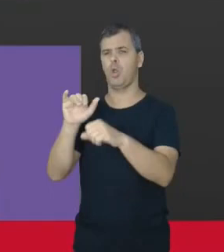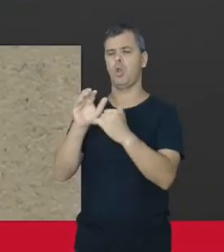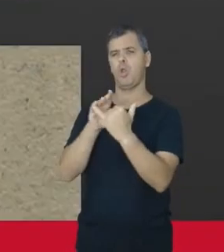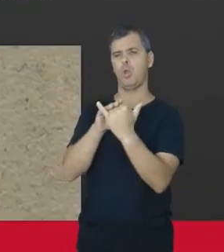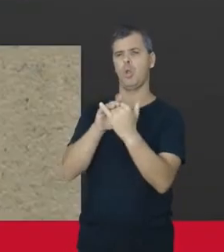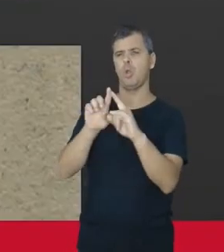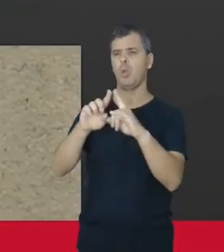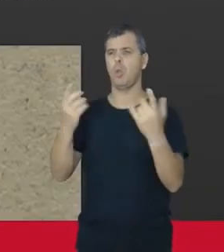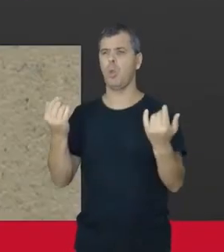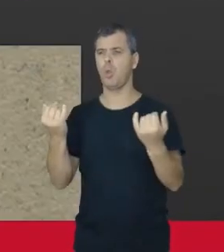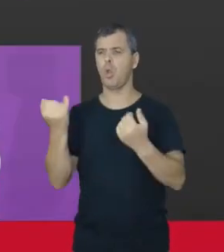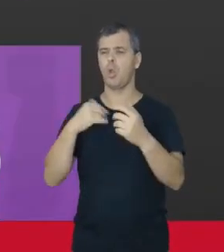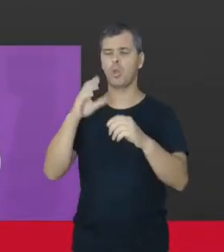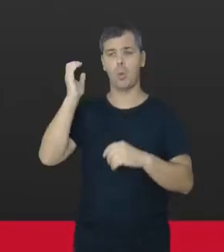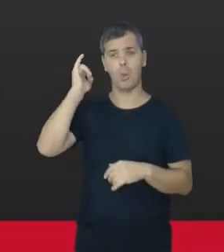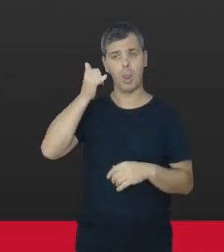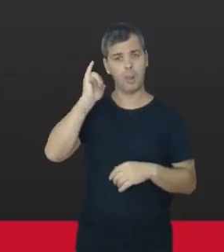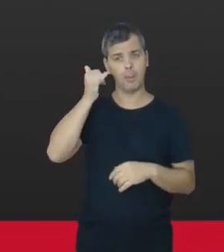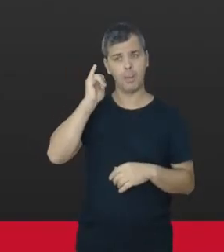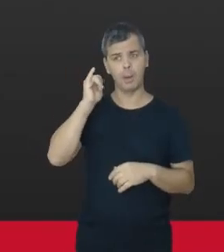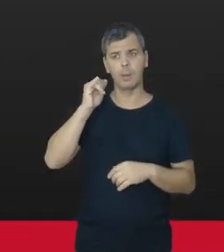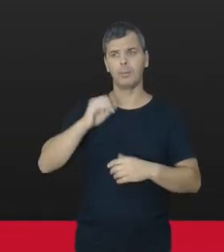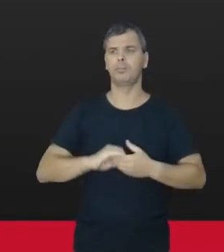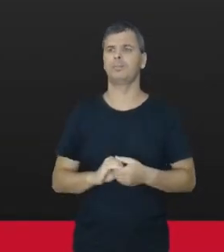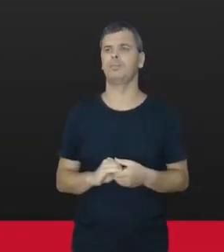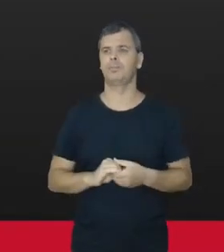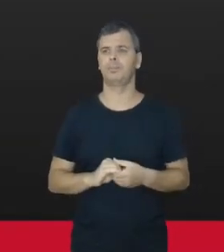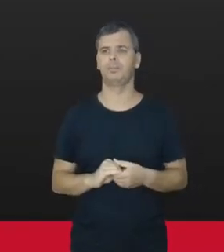Ou Em Formato De Podcast No Spotify